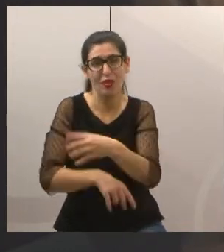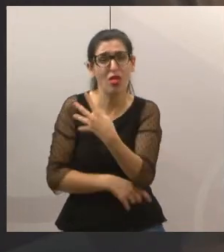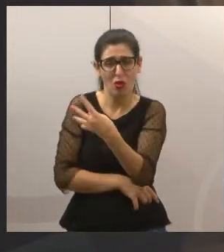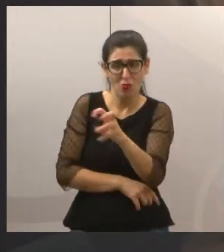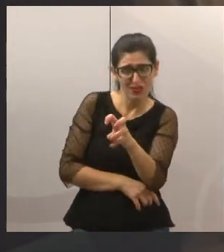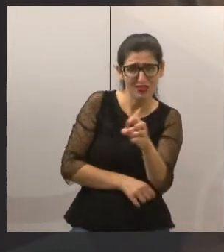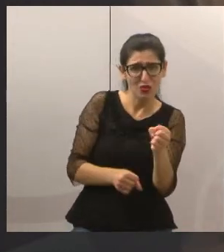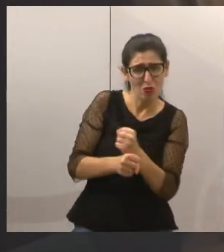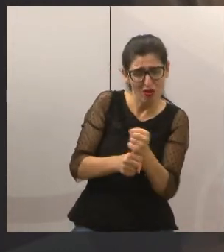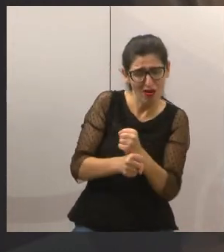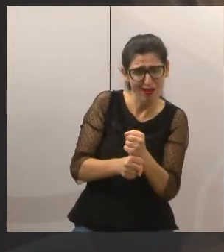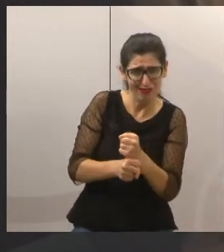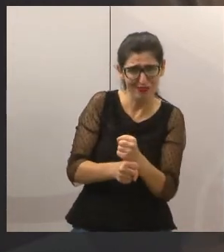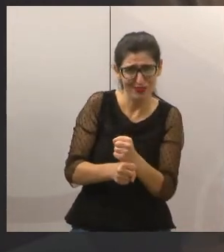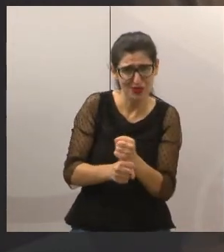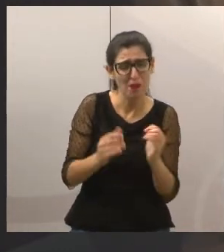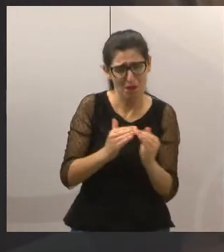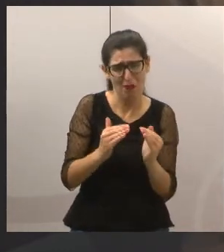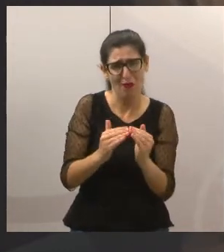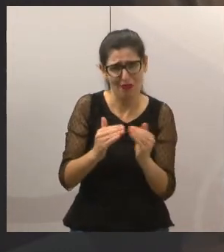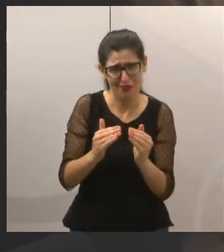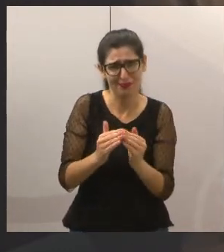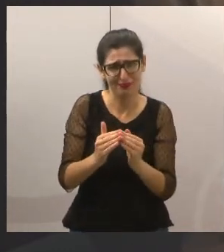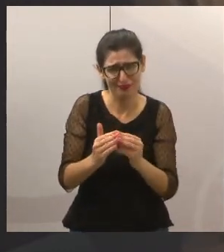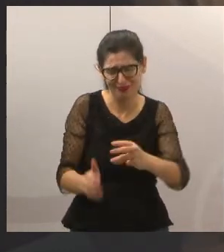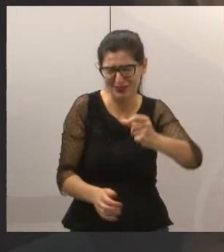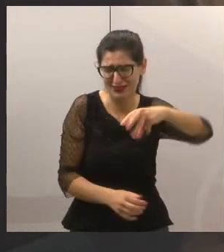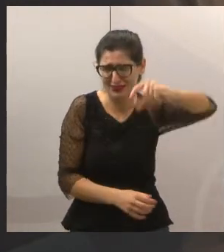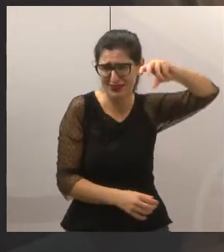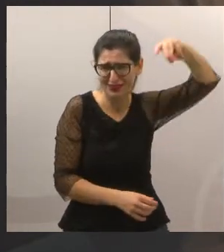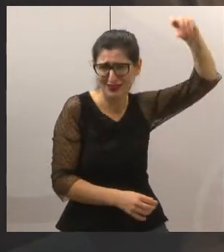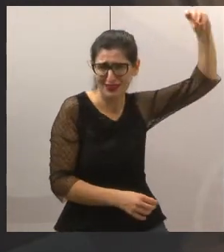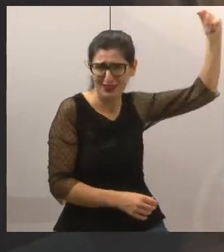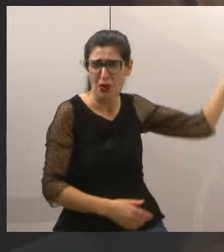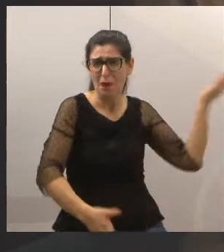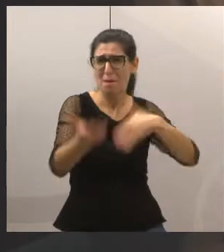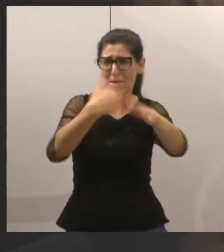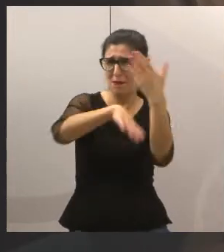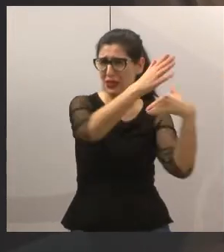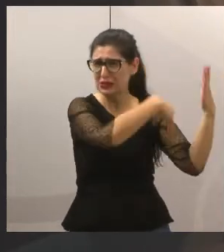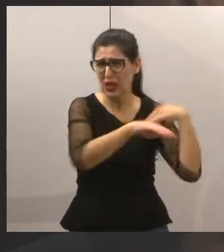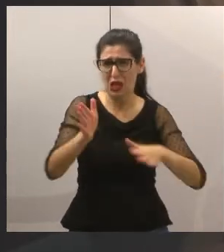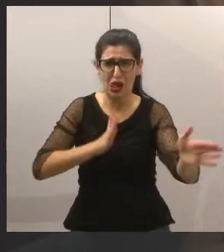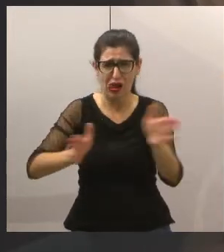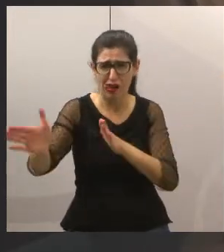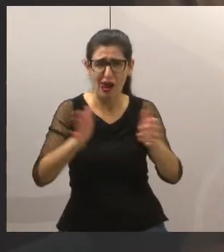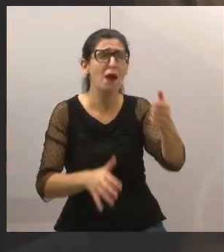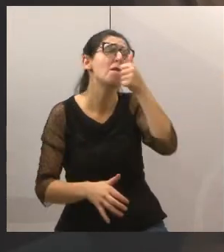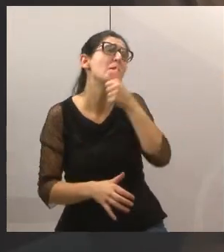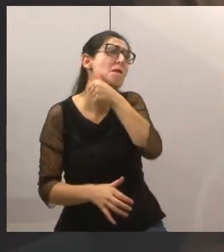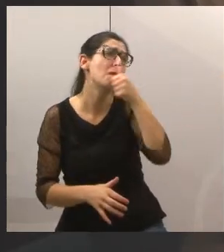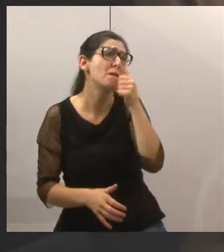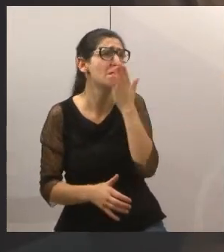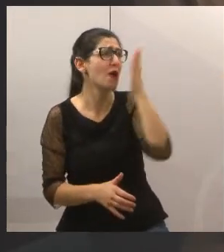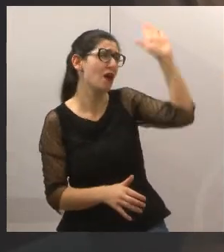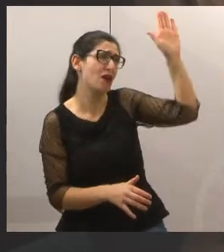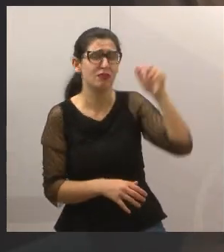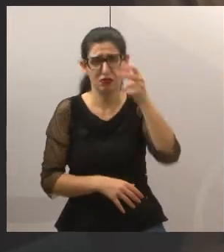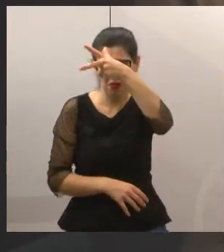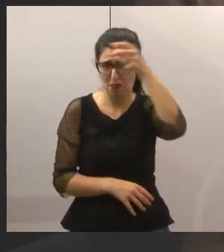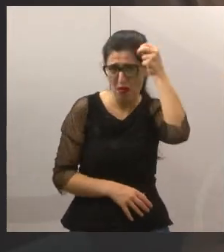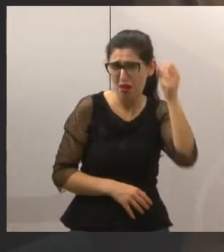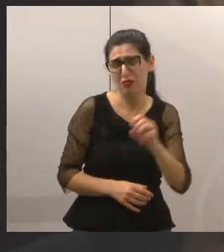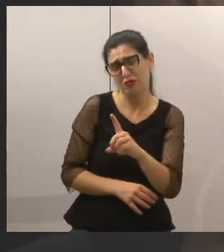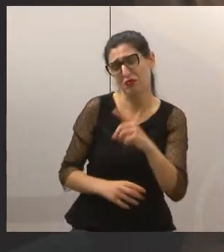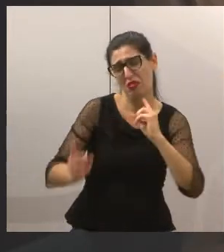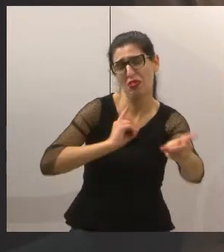lá, e muitos prefeitos foram lá, prometeram de fazer a da Avilino, interligar da Avilino, e fazer a entrada do Parque